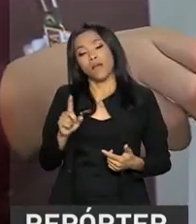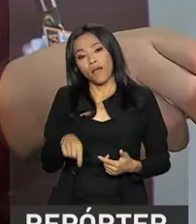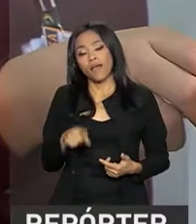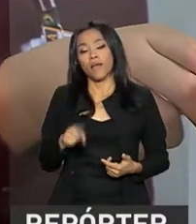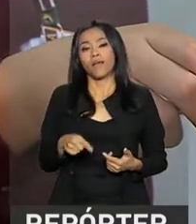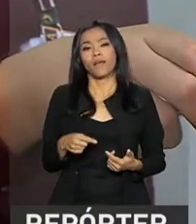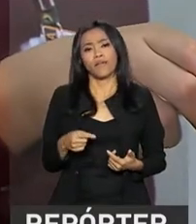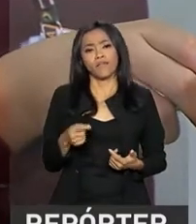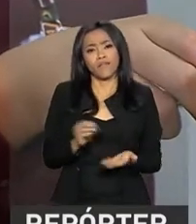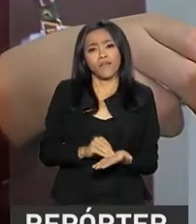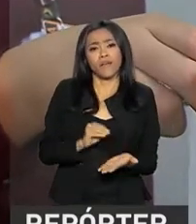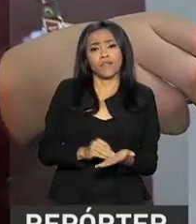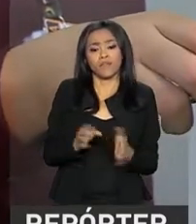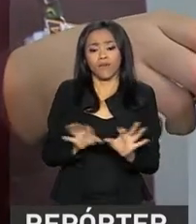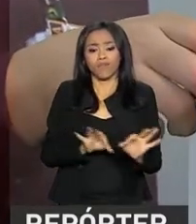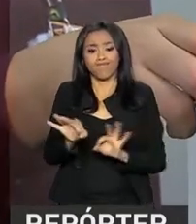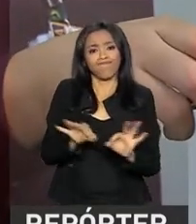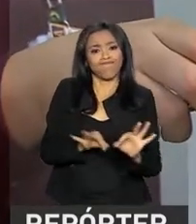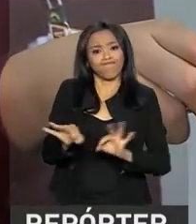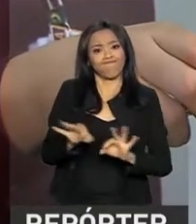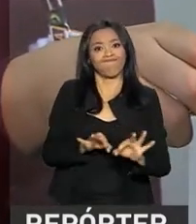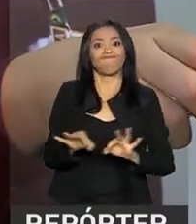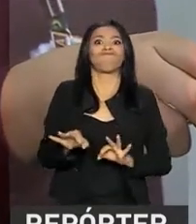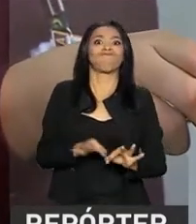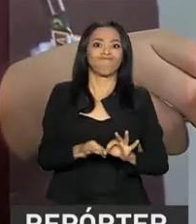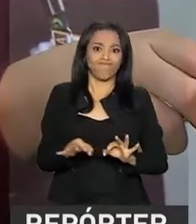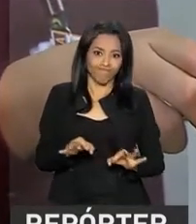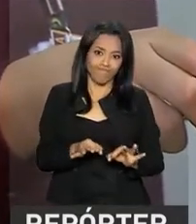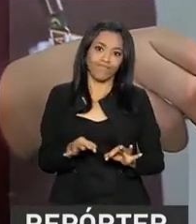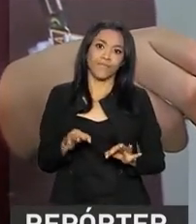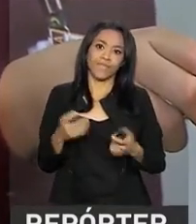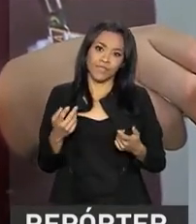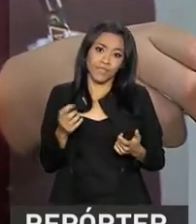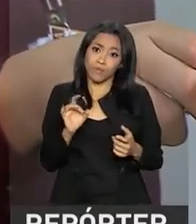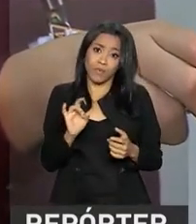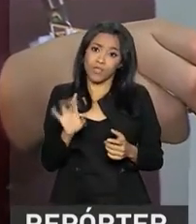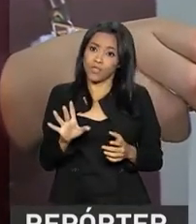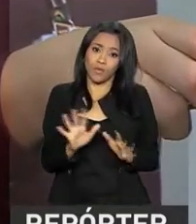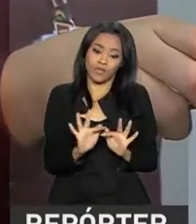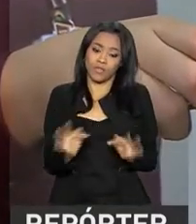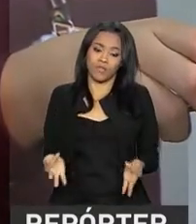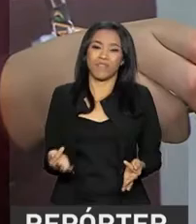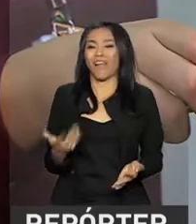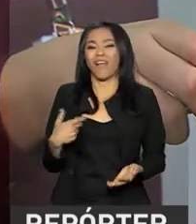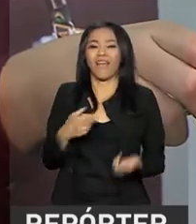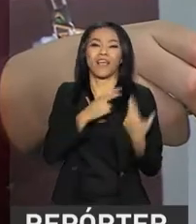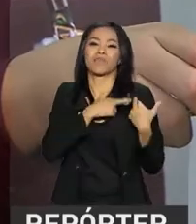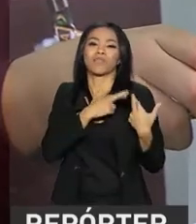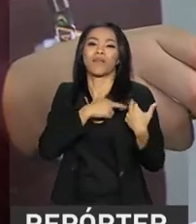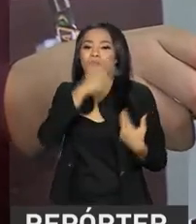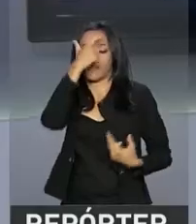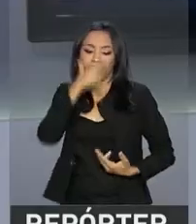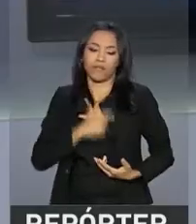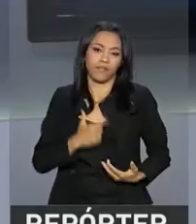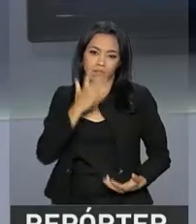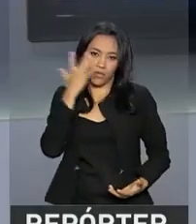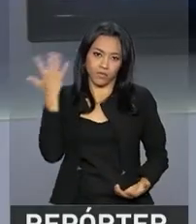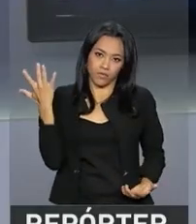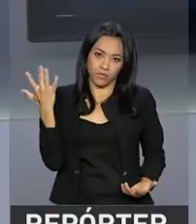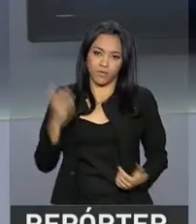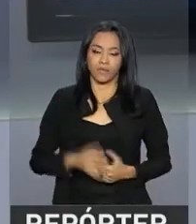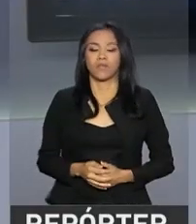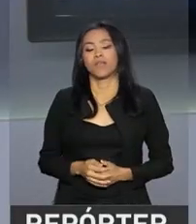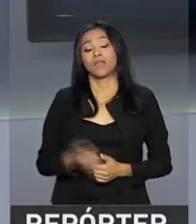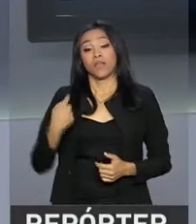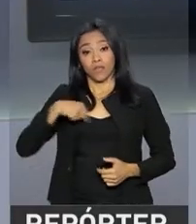mais organizacionais e mais amplas do que simplesmente dizer que a responsabilidade é do trabalhador.